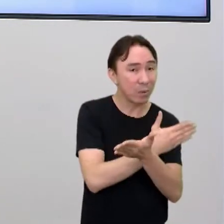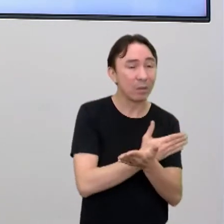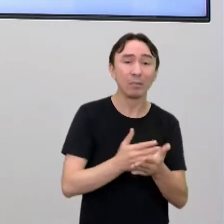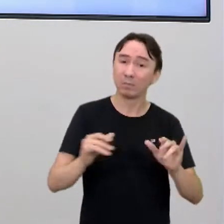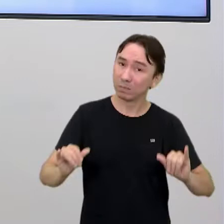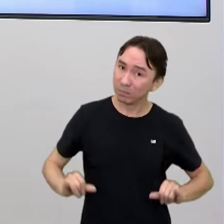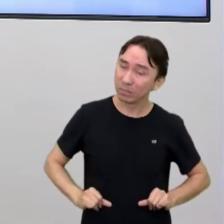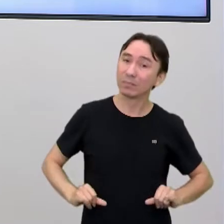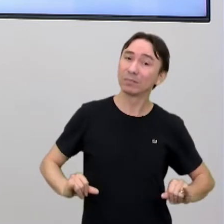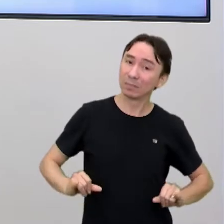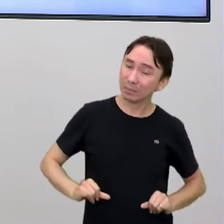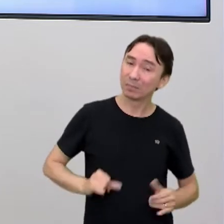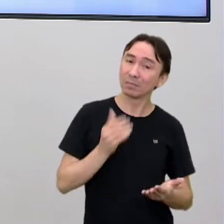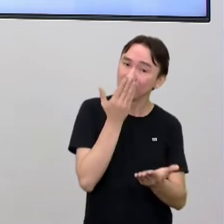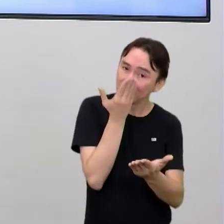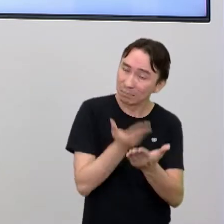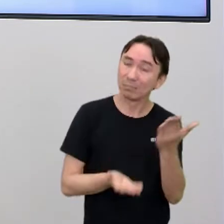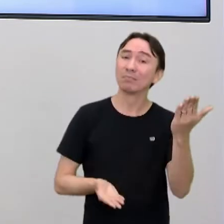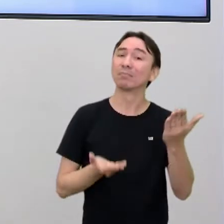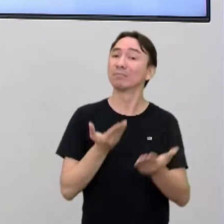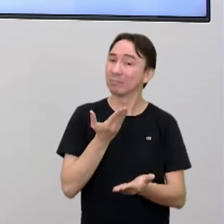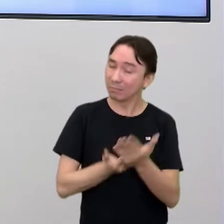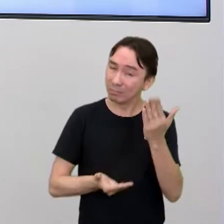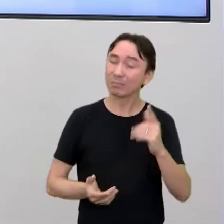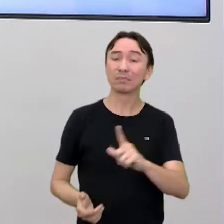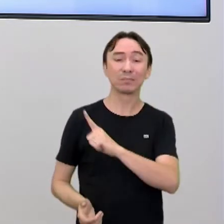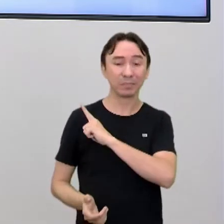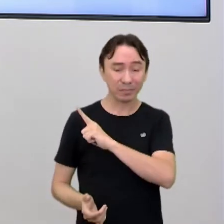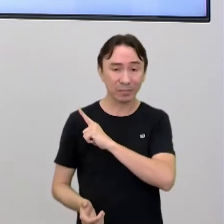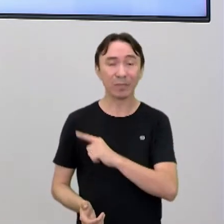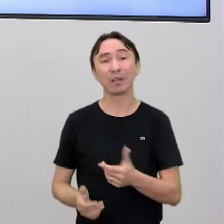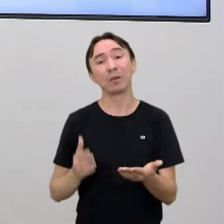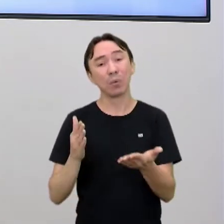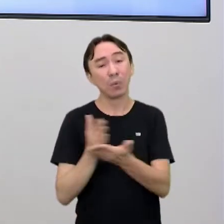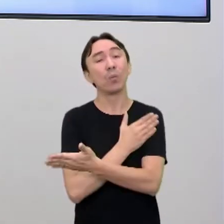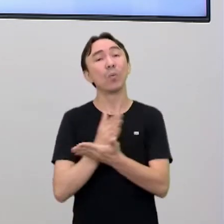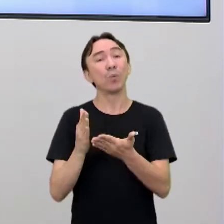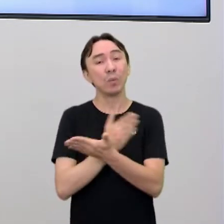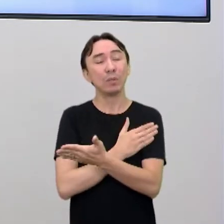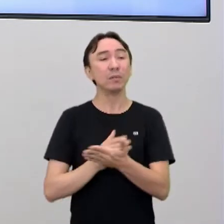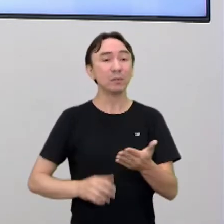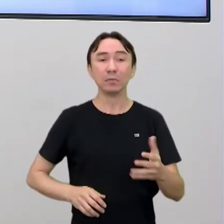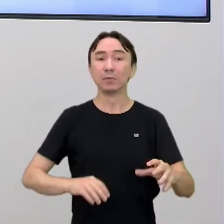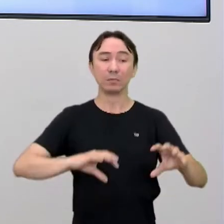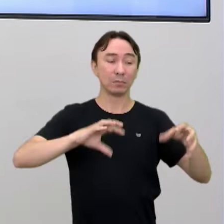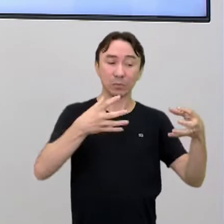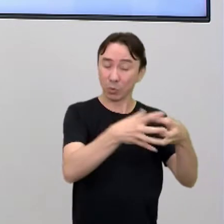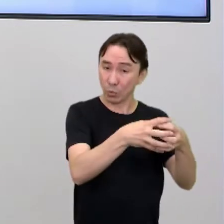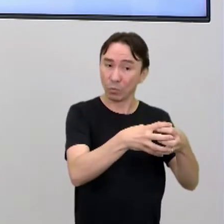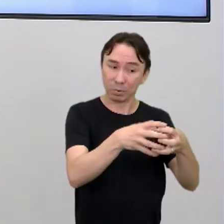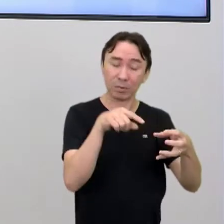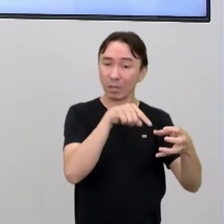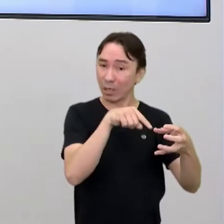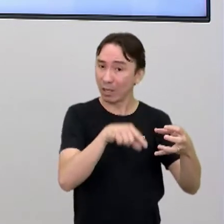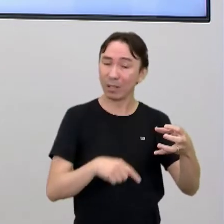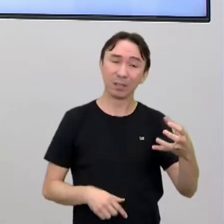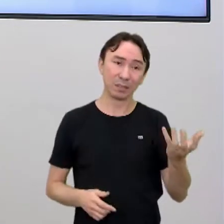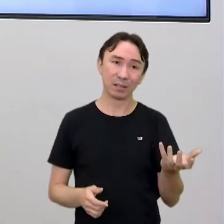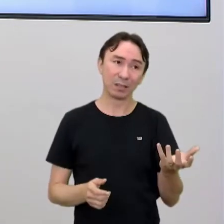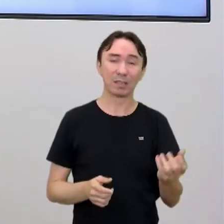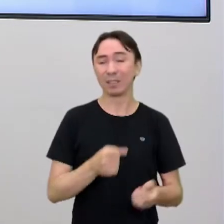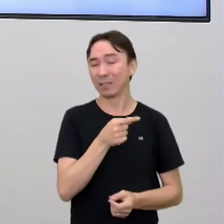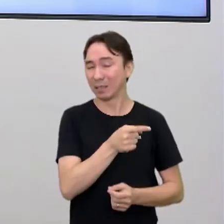populações cada vez mais restritas, principalmente populações aí que vivem